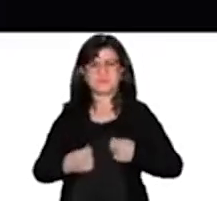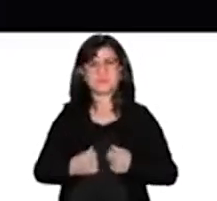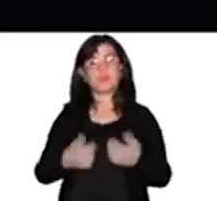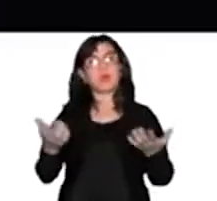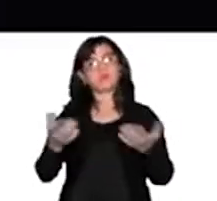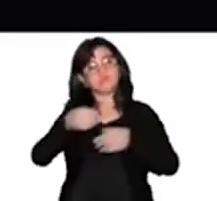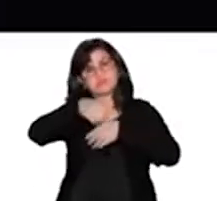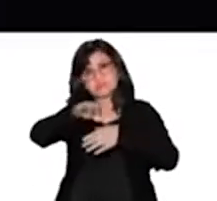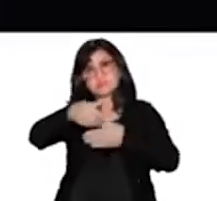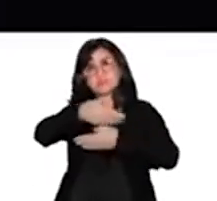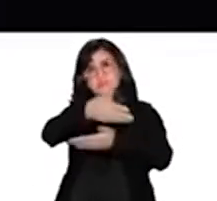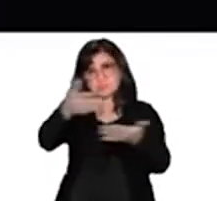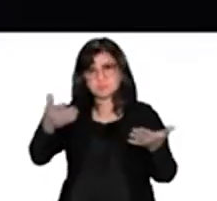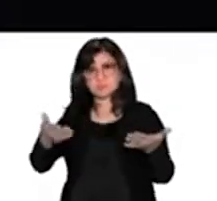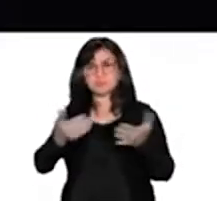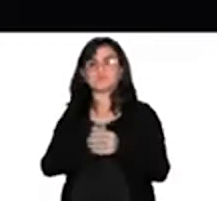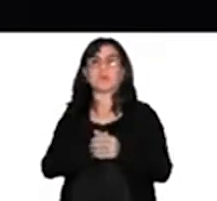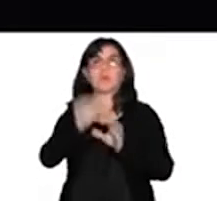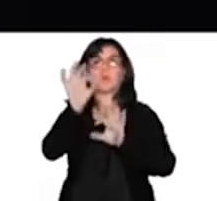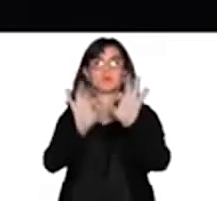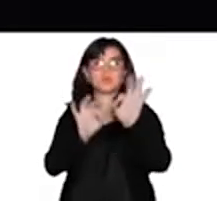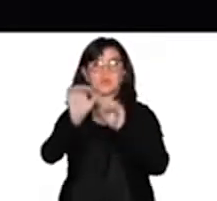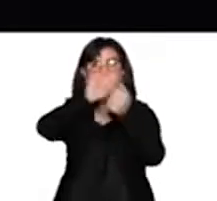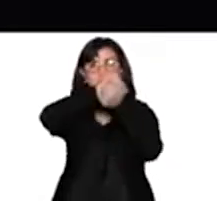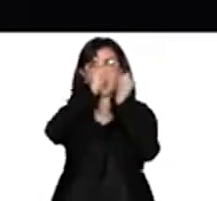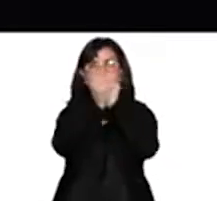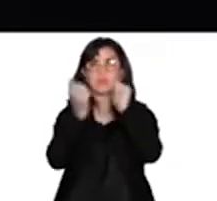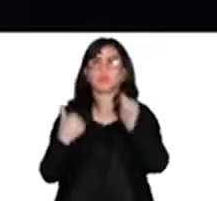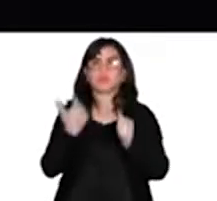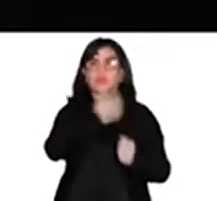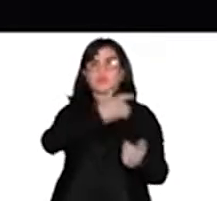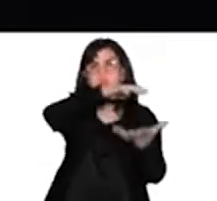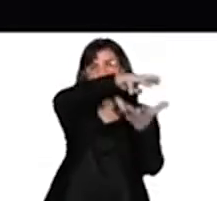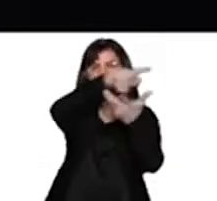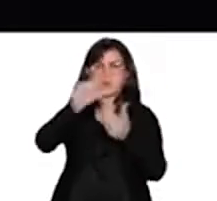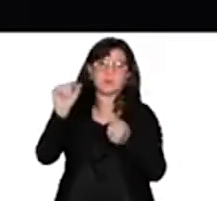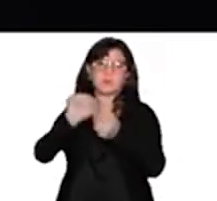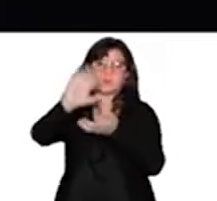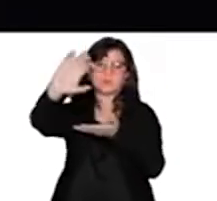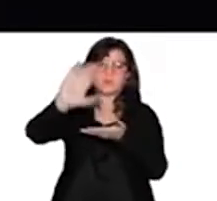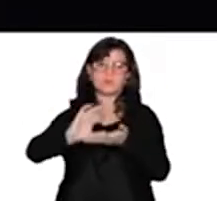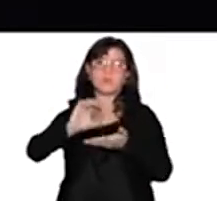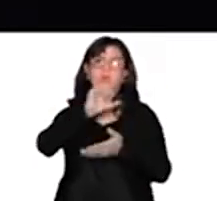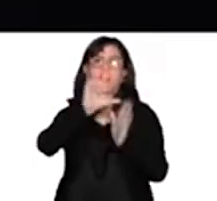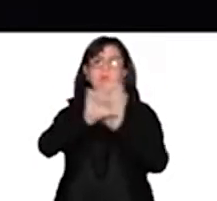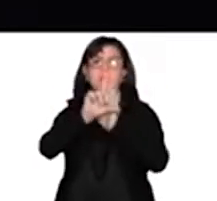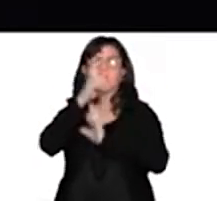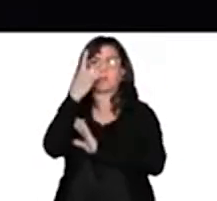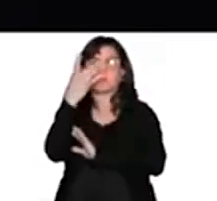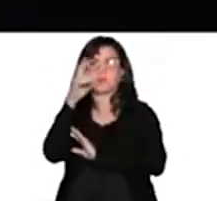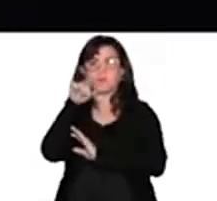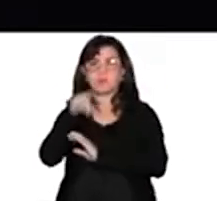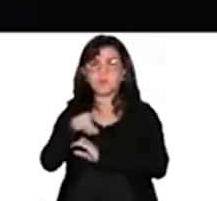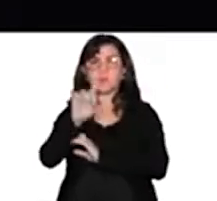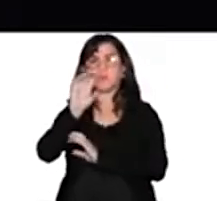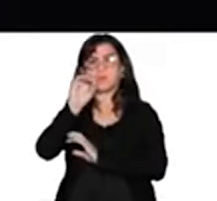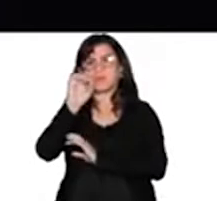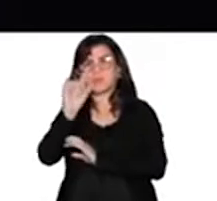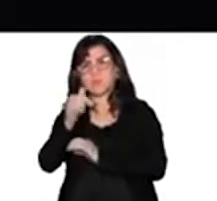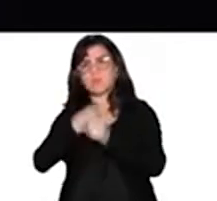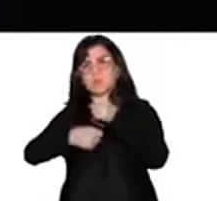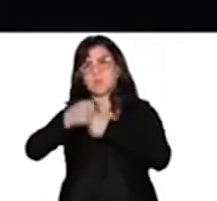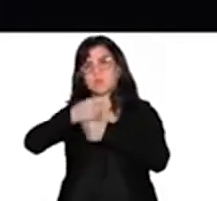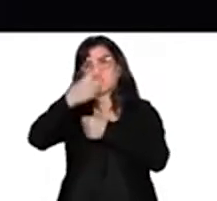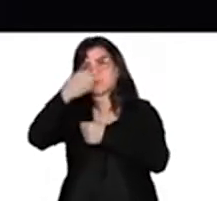Então, eu quero dizer para todos vocês que o projeto Artes da Nossa Terra é realizado com recursos da Lei 14.017 de 2020.